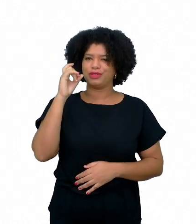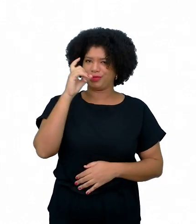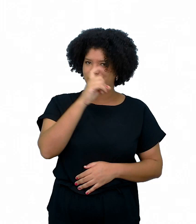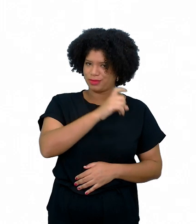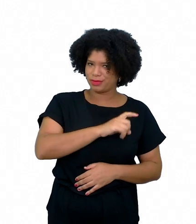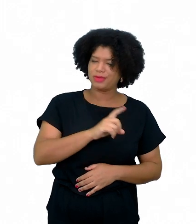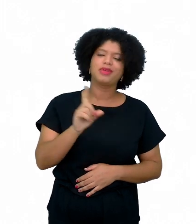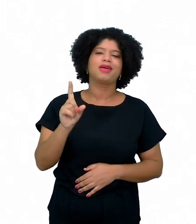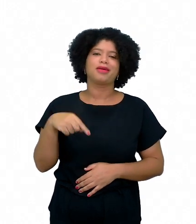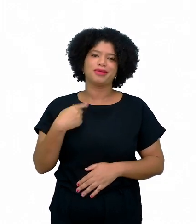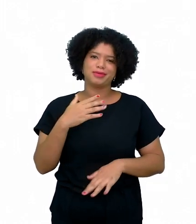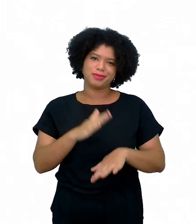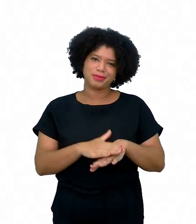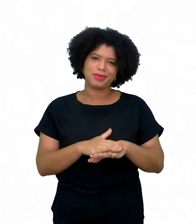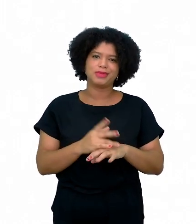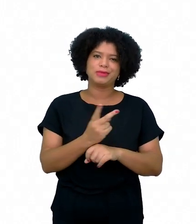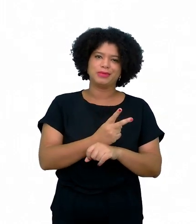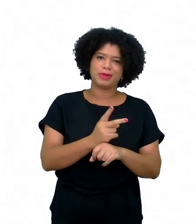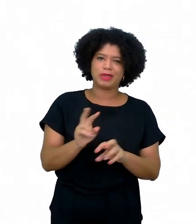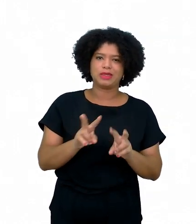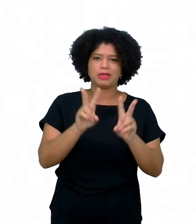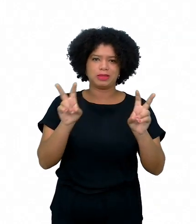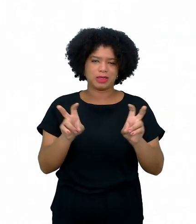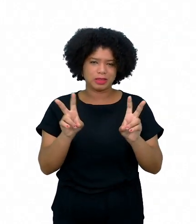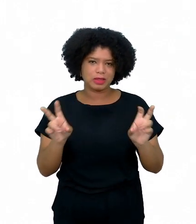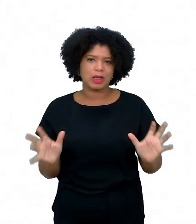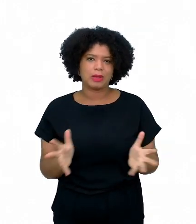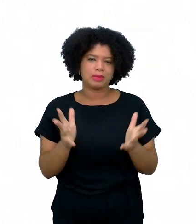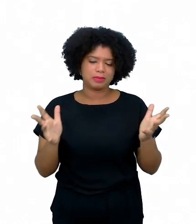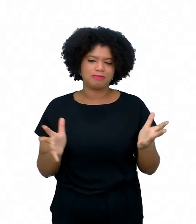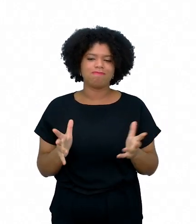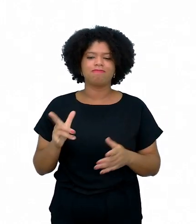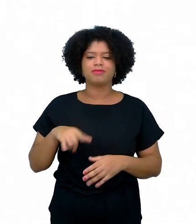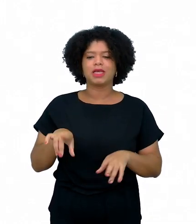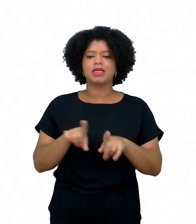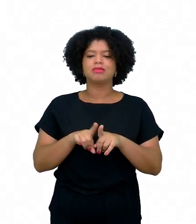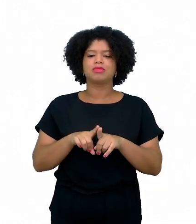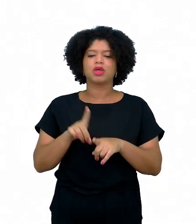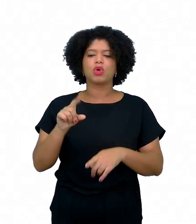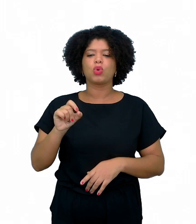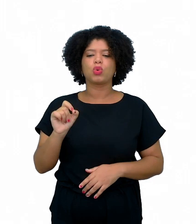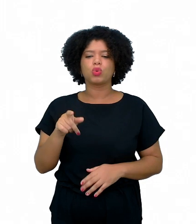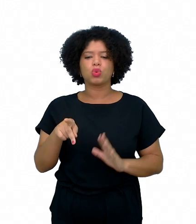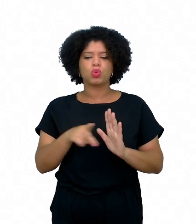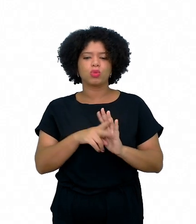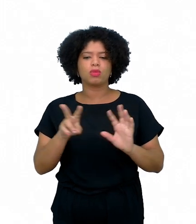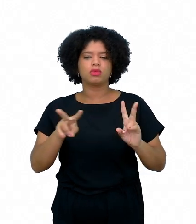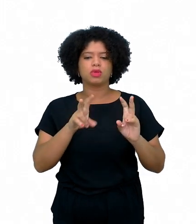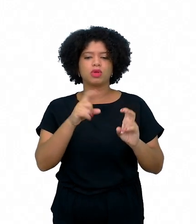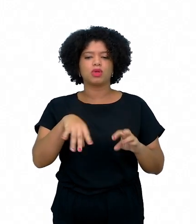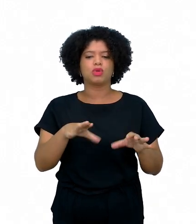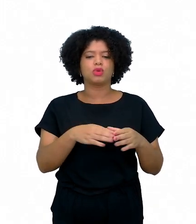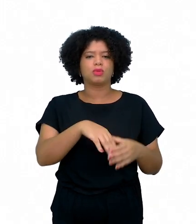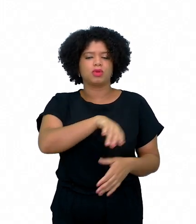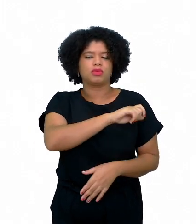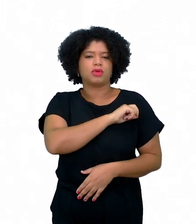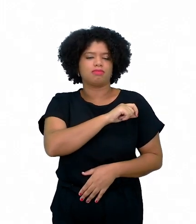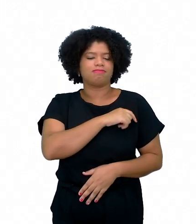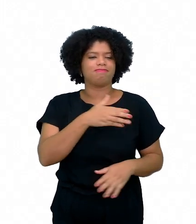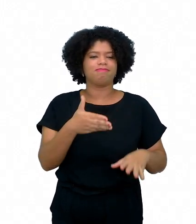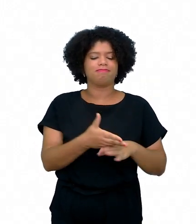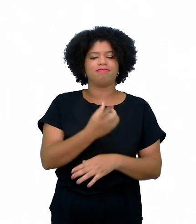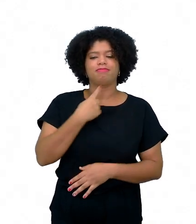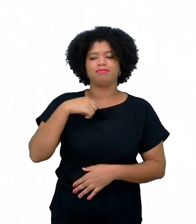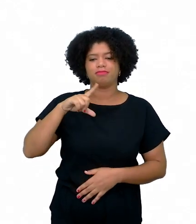para a gente ir buscar um tema gerador, para a gente levar um tema que os estudantes se envolvam,